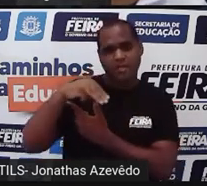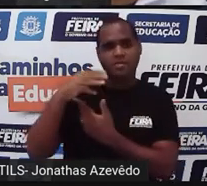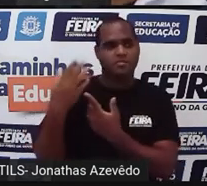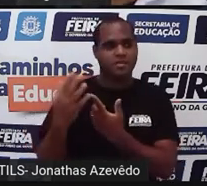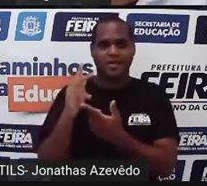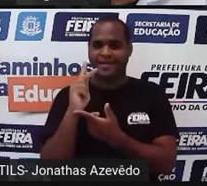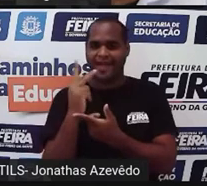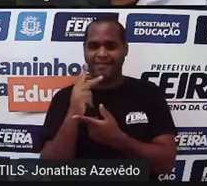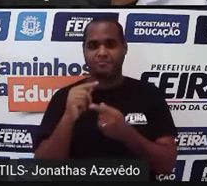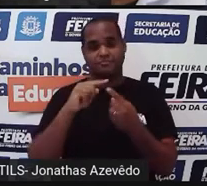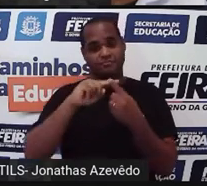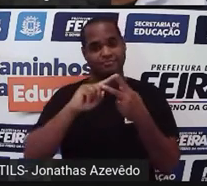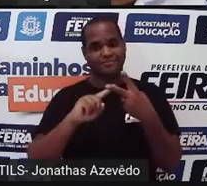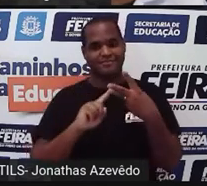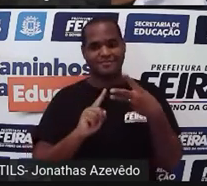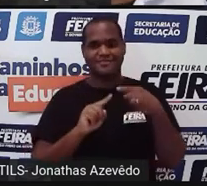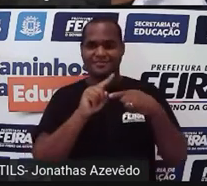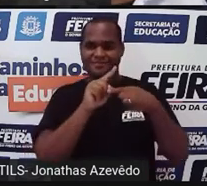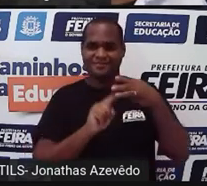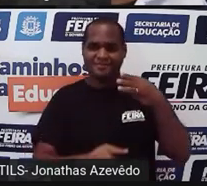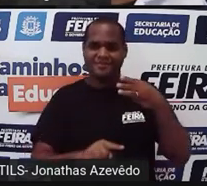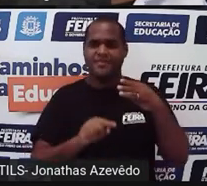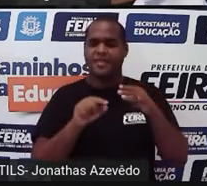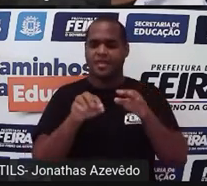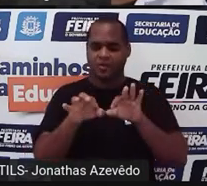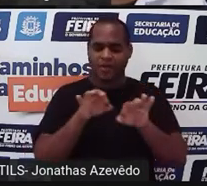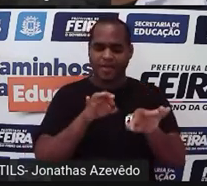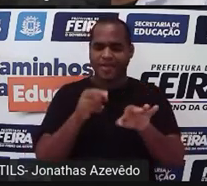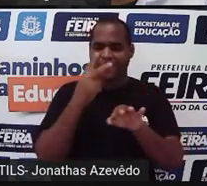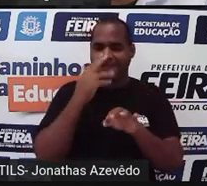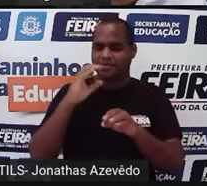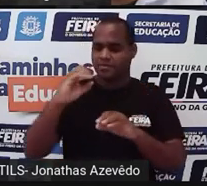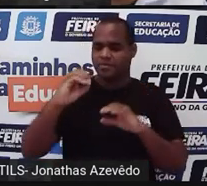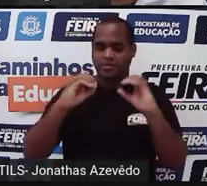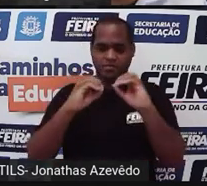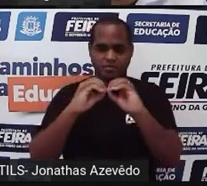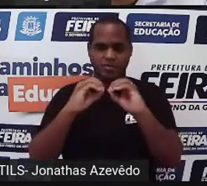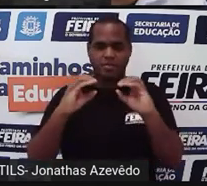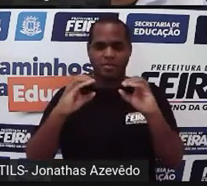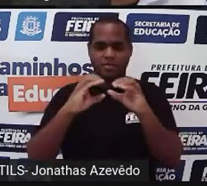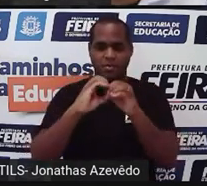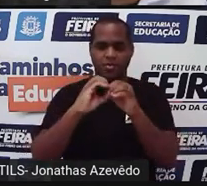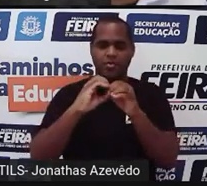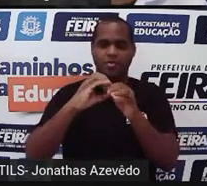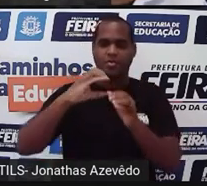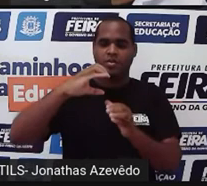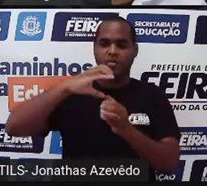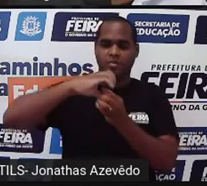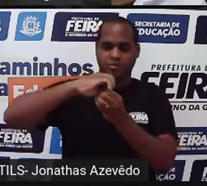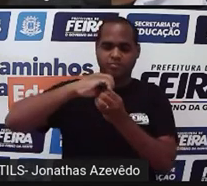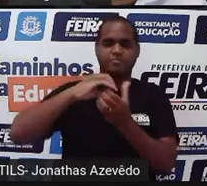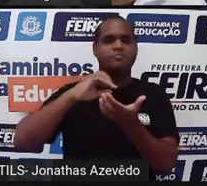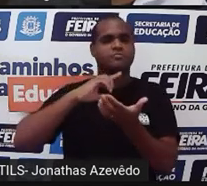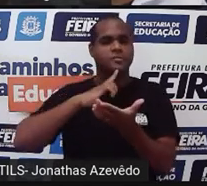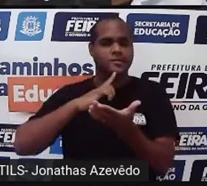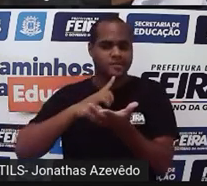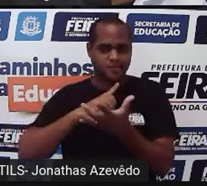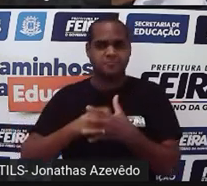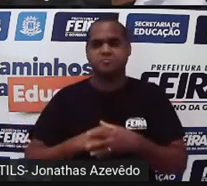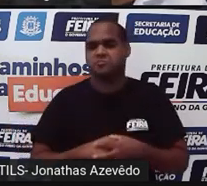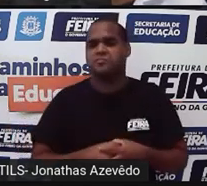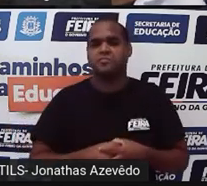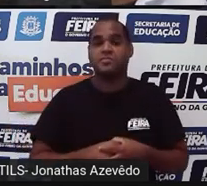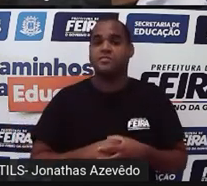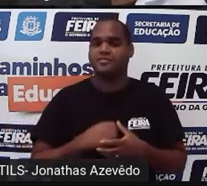H. Essa organização que a gente está fazendo aqui é chamada de diagramas, tá bom? Quando a gente usa essas formas aqui